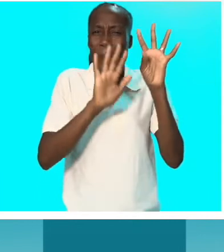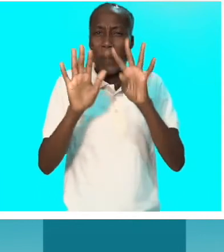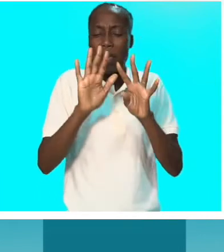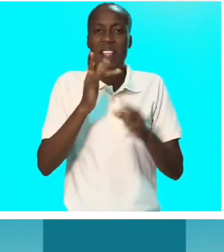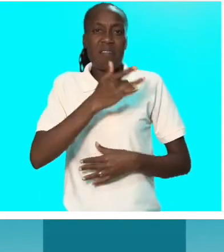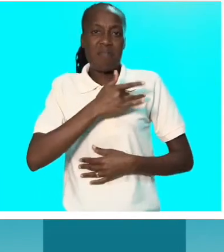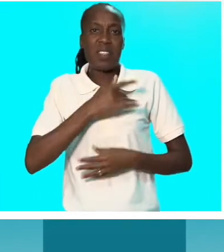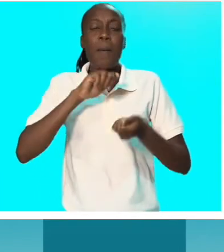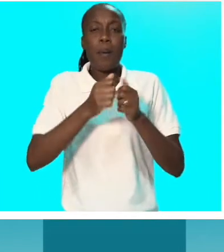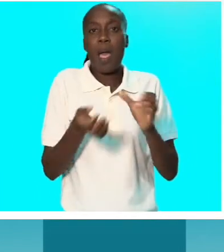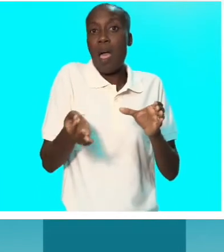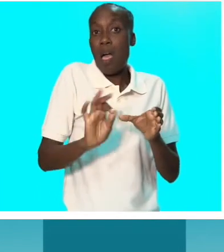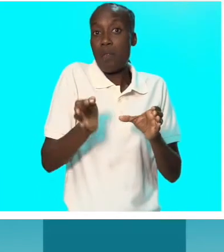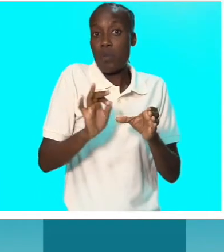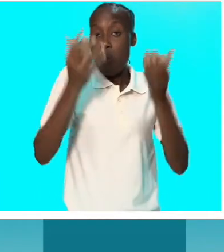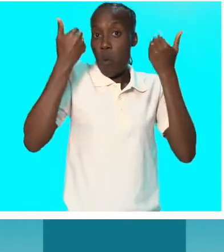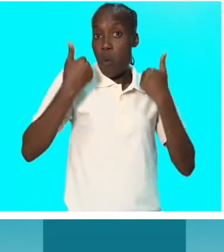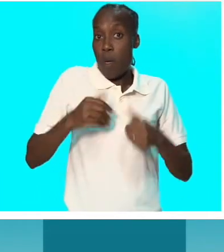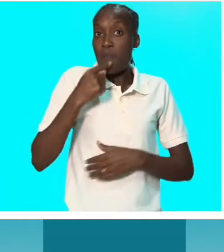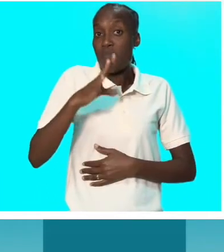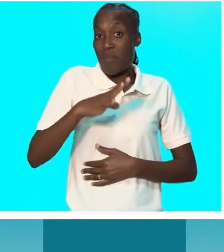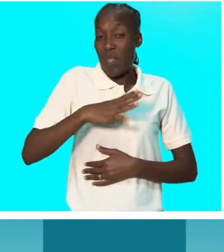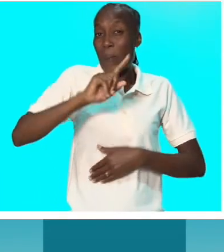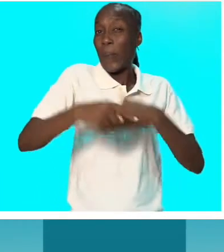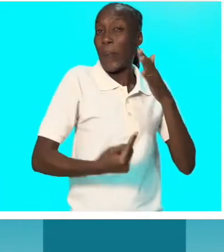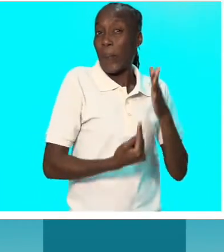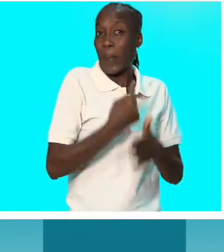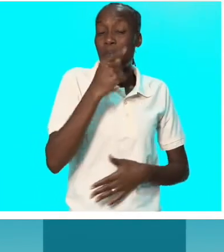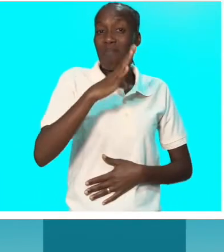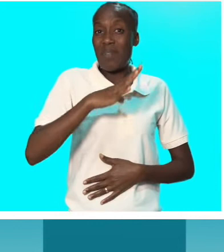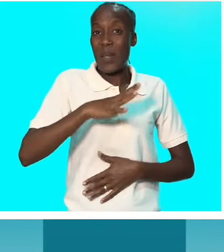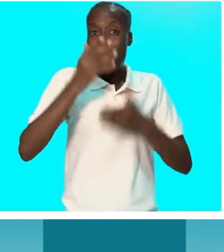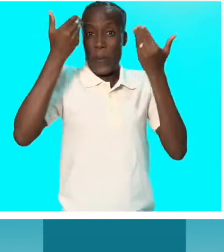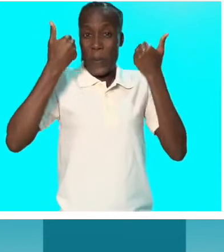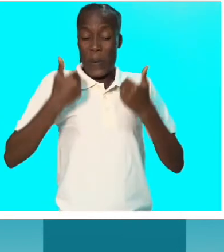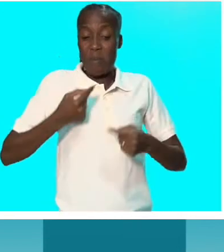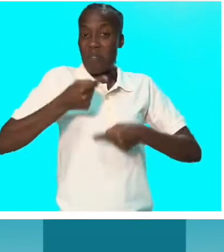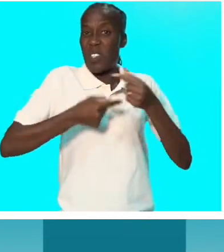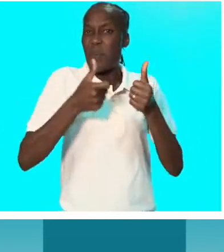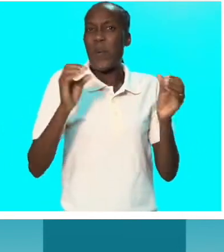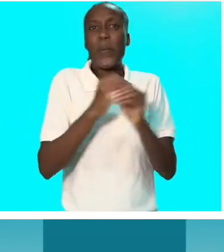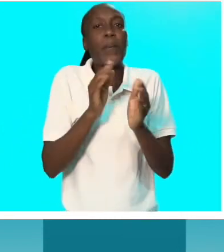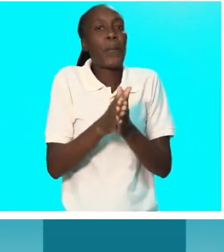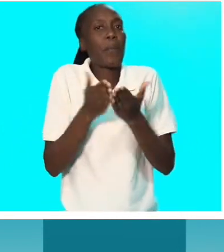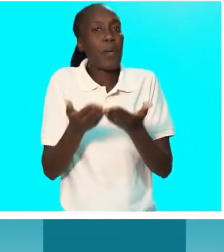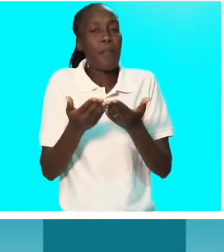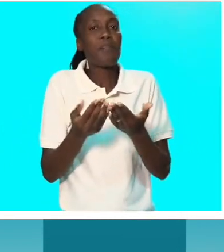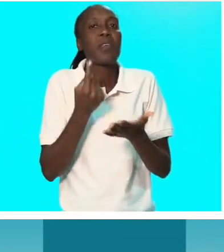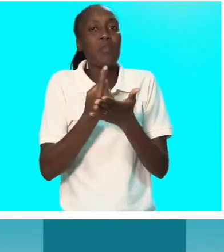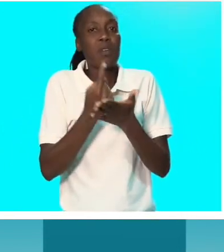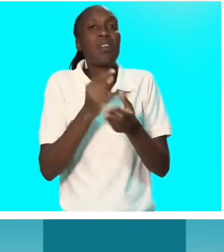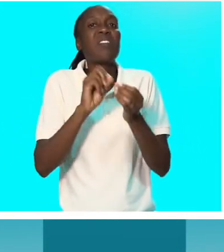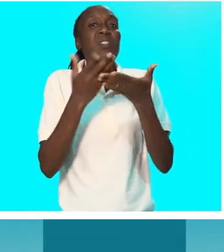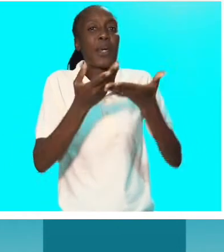sintomas da diabetes. Porém, caso se detecta alguma anomalia no funcionamento do corpo,